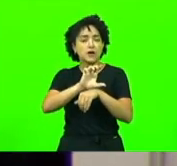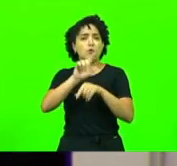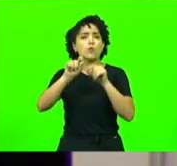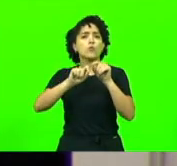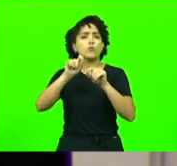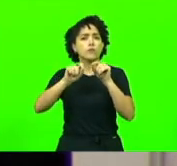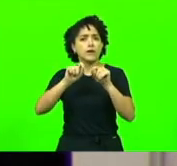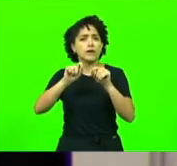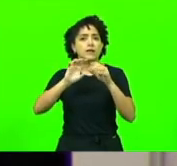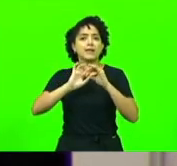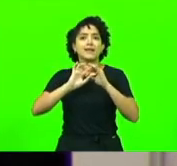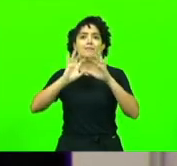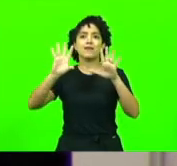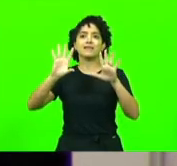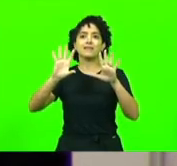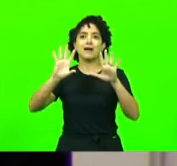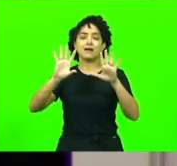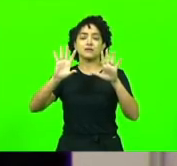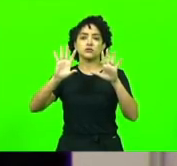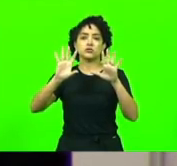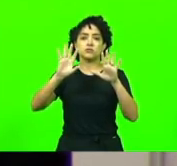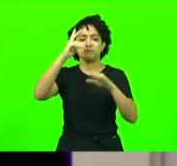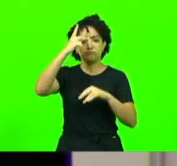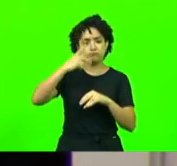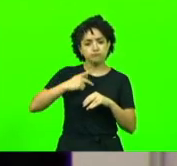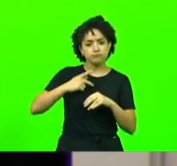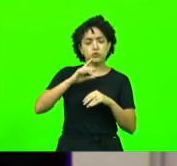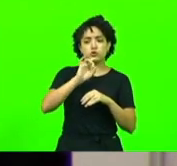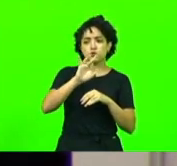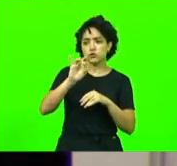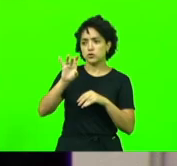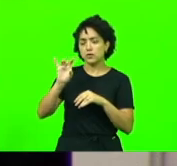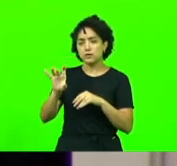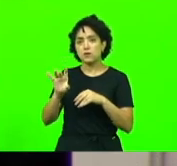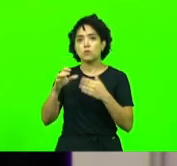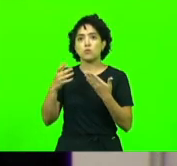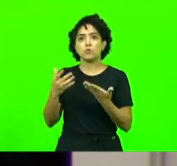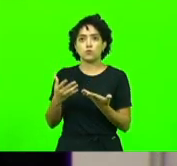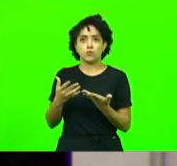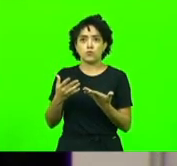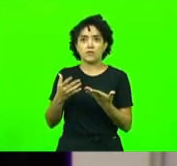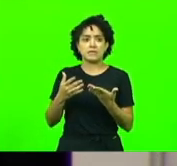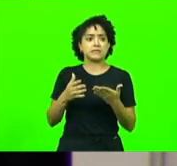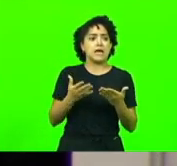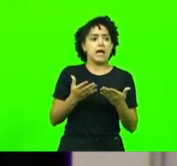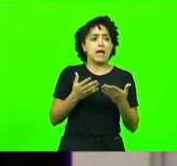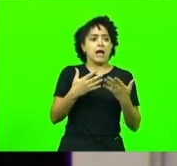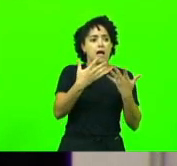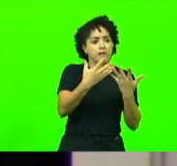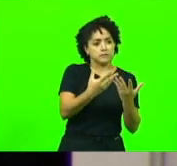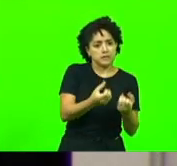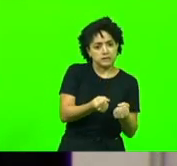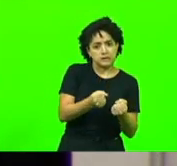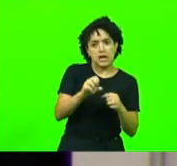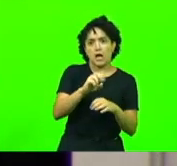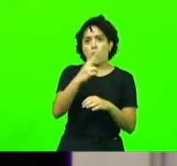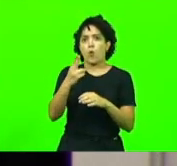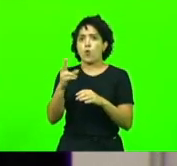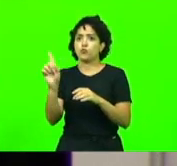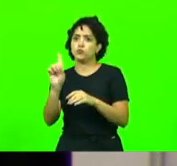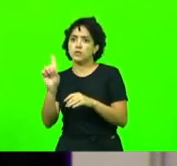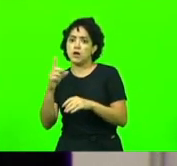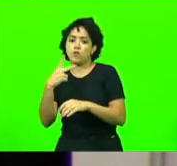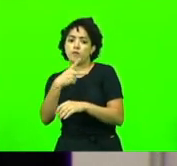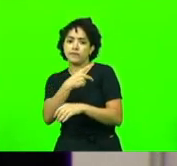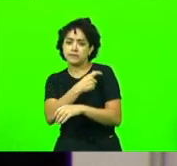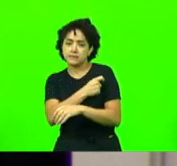liberdades individuais. Aqui não se trata, como foi dito, de ser a favor ou contrário à vacinação, sendo